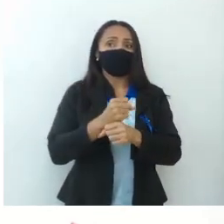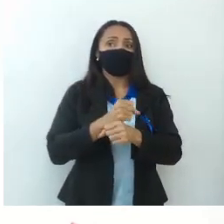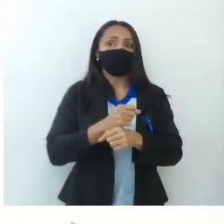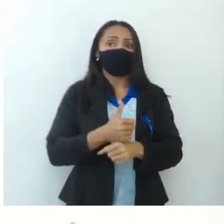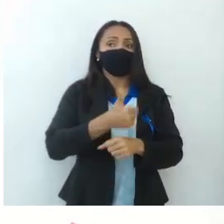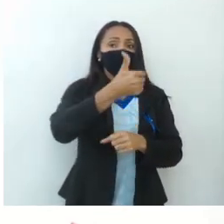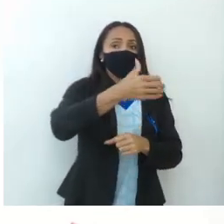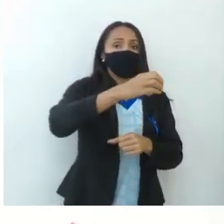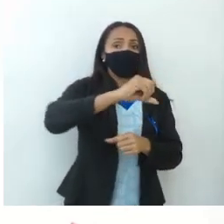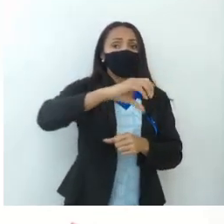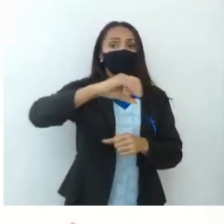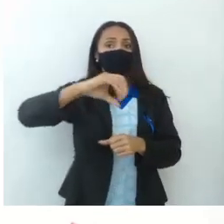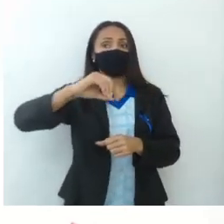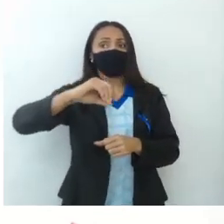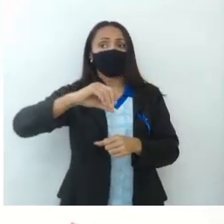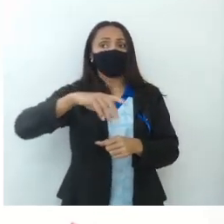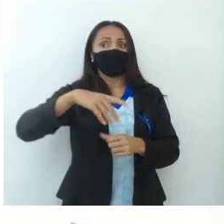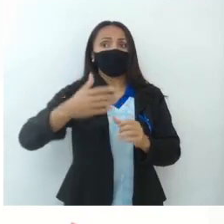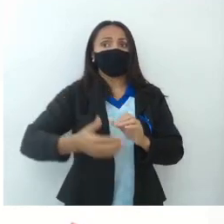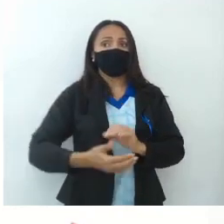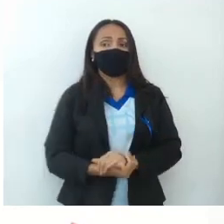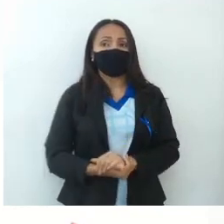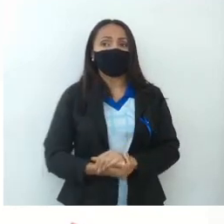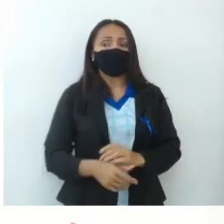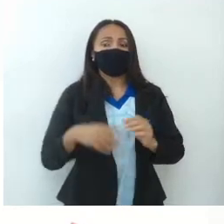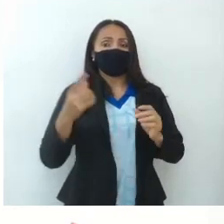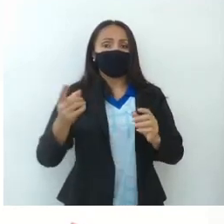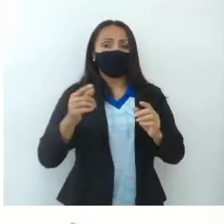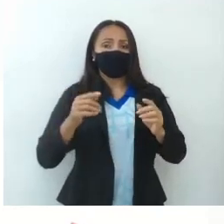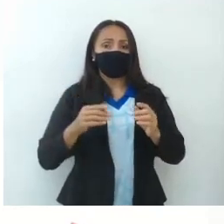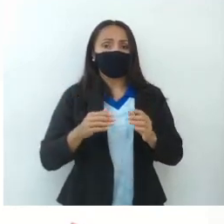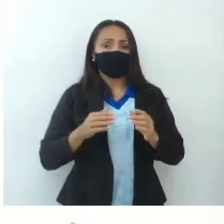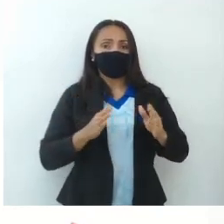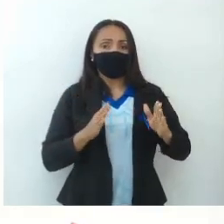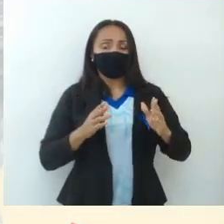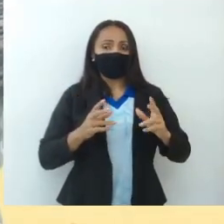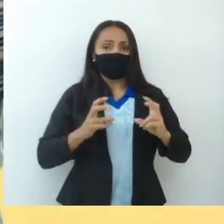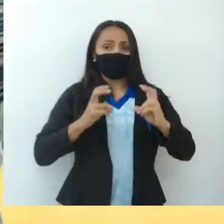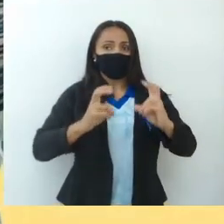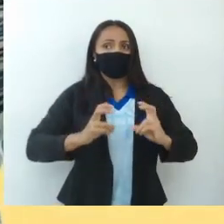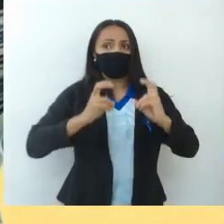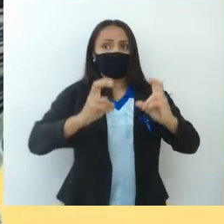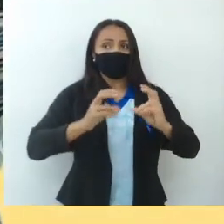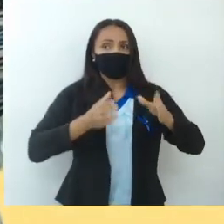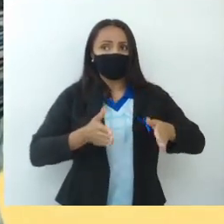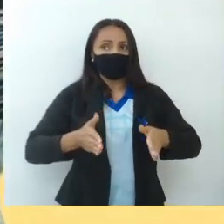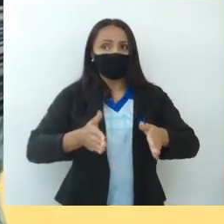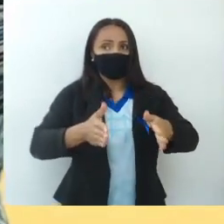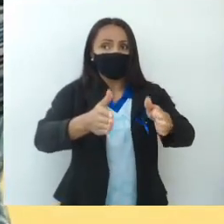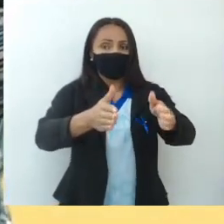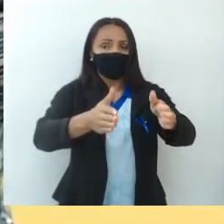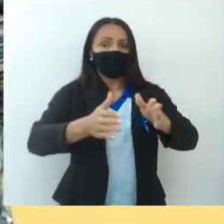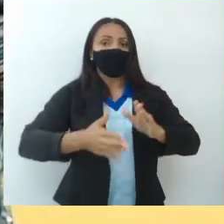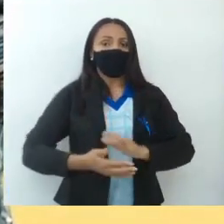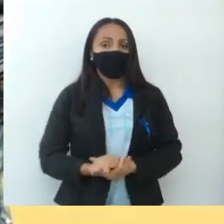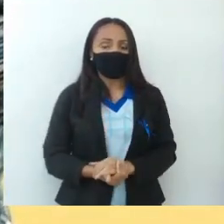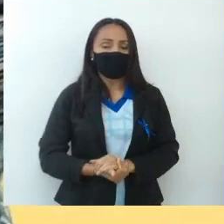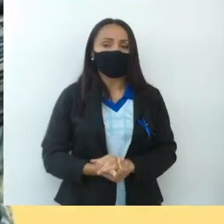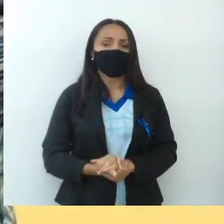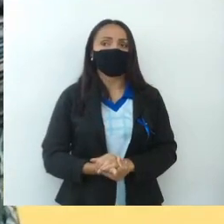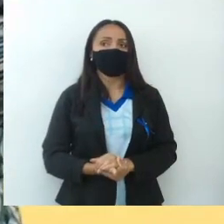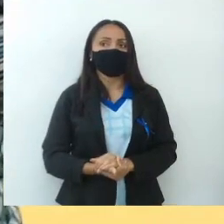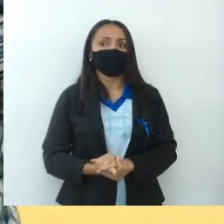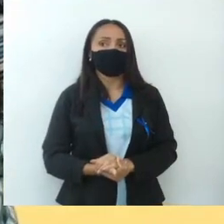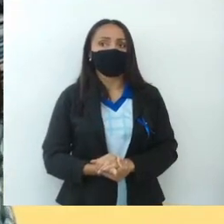1900. Nós já temos um bonde aí, né? O trilho na rua. Então, já estamos aí no período moderno.